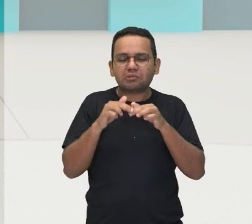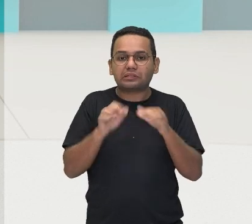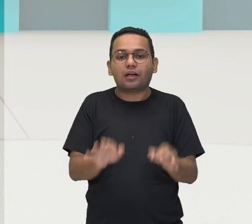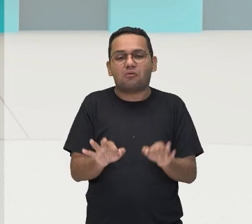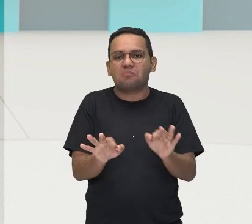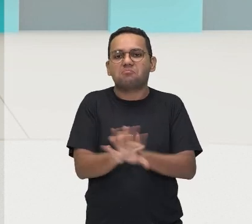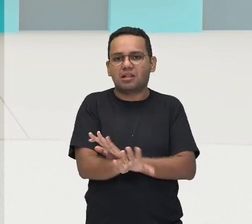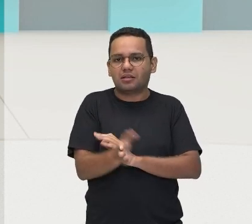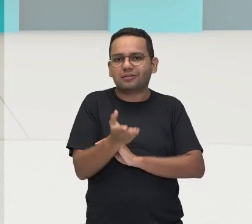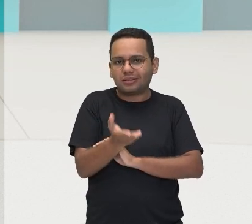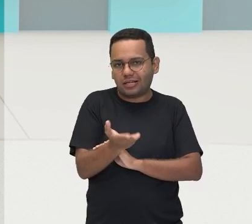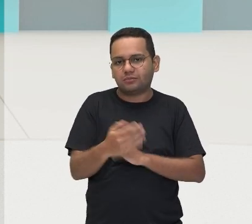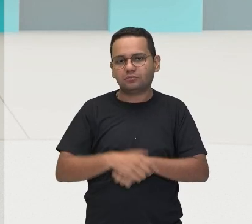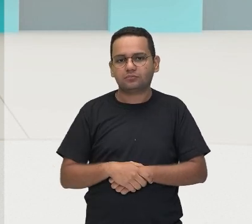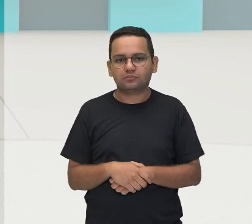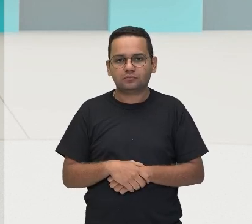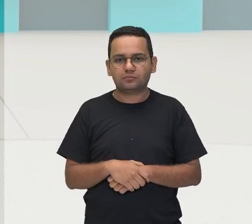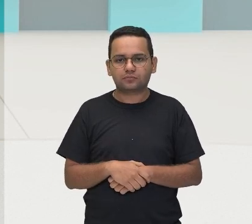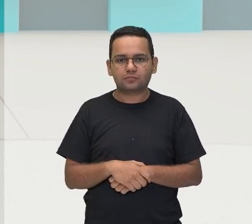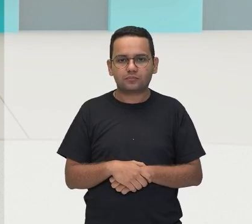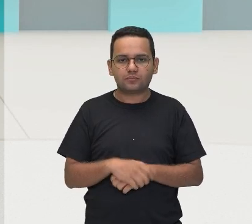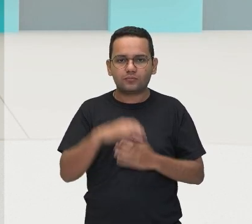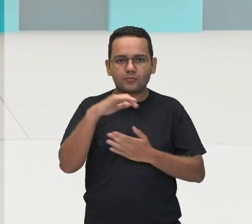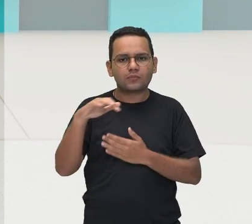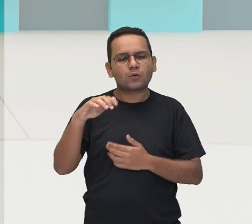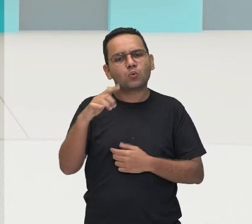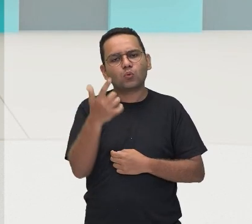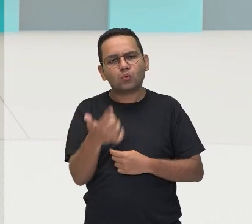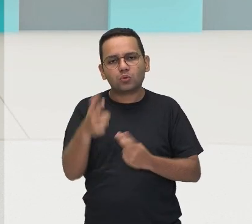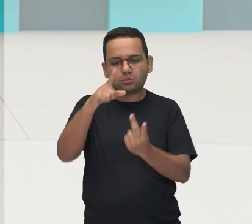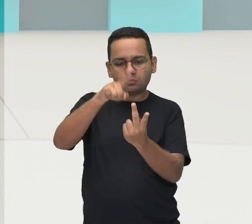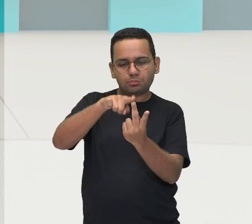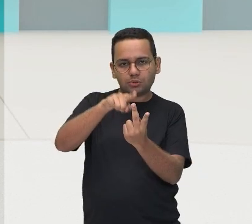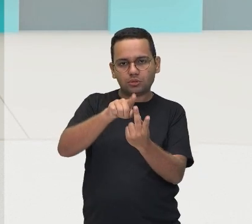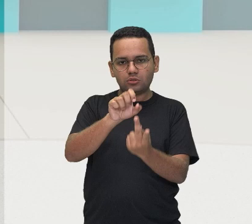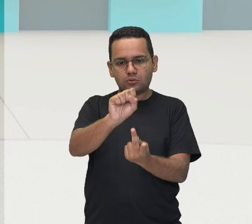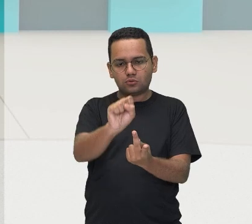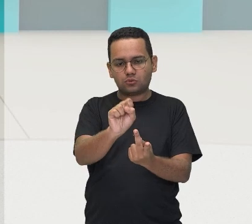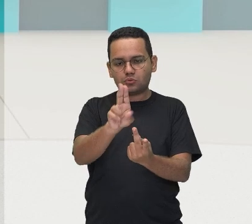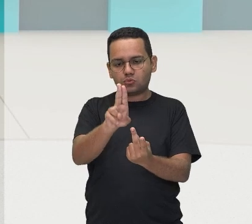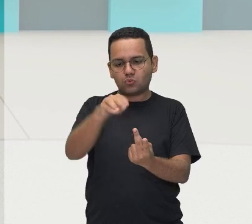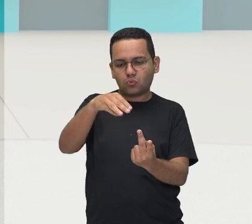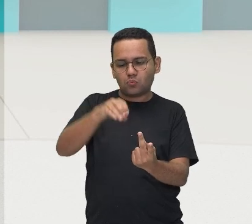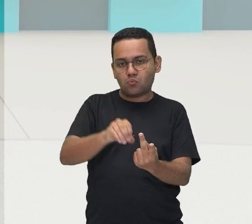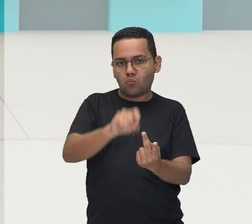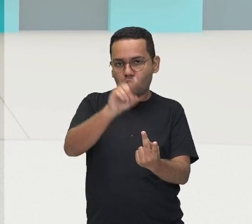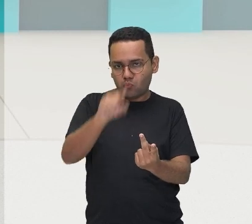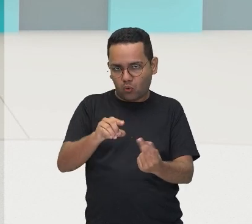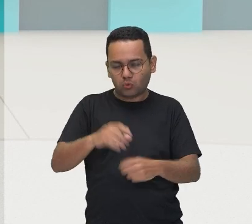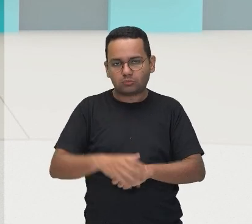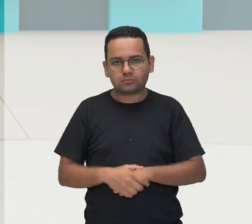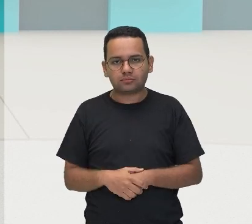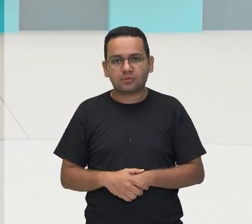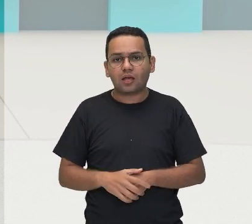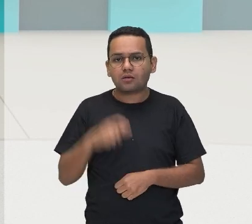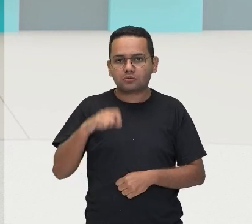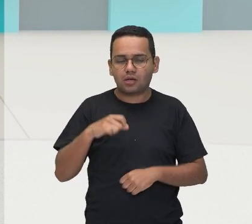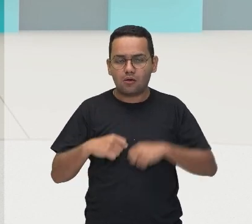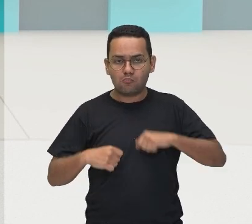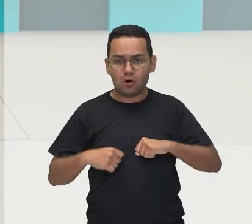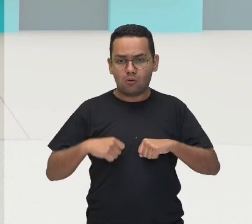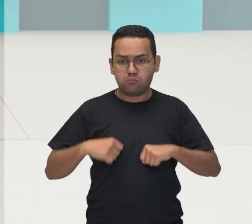atleta. Dando continuidade, vocês vão ver aqui sobre o sumô, né, que consiste nessa